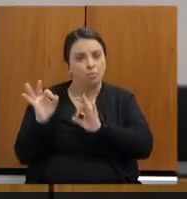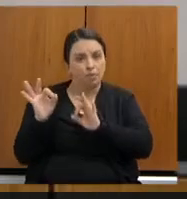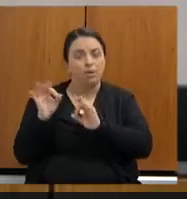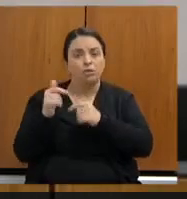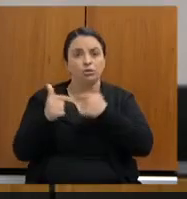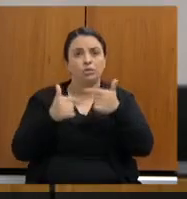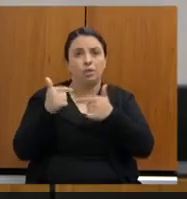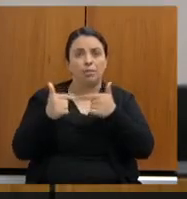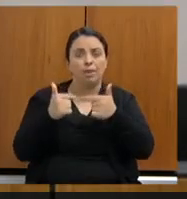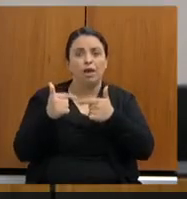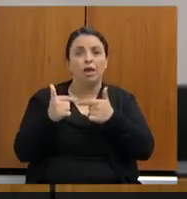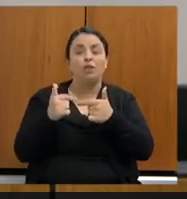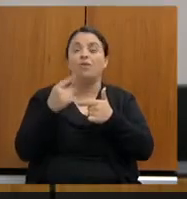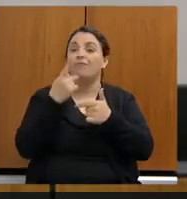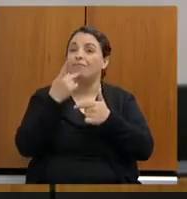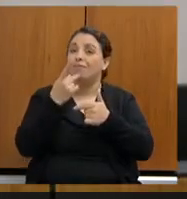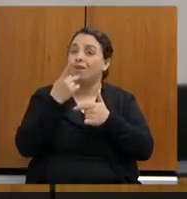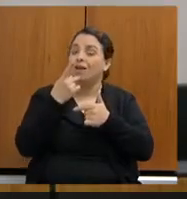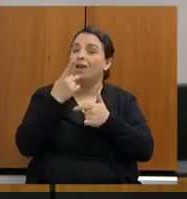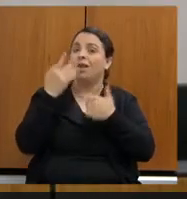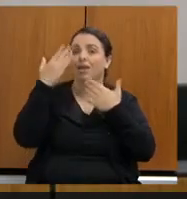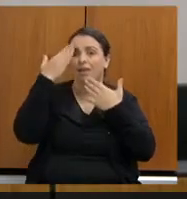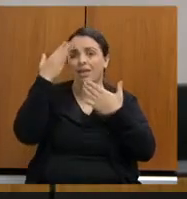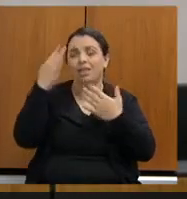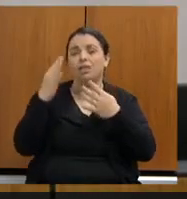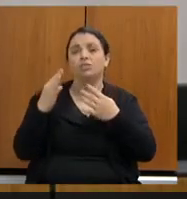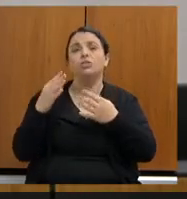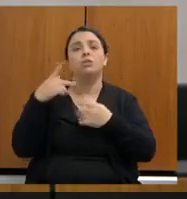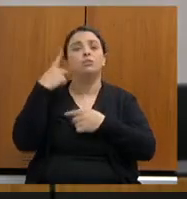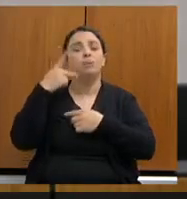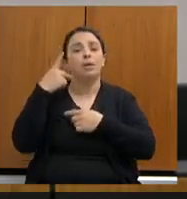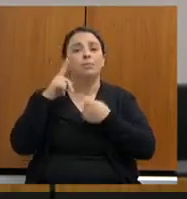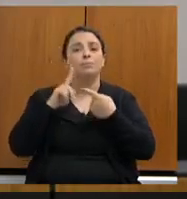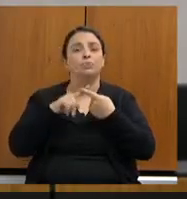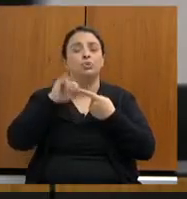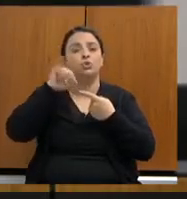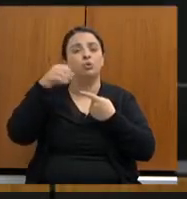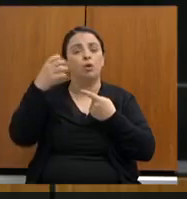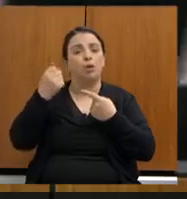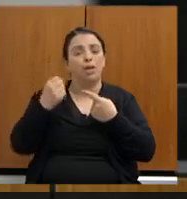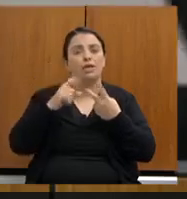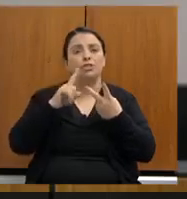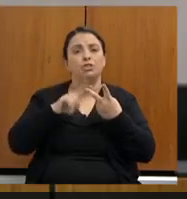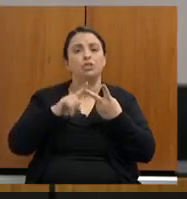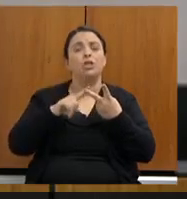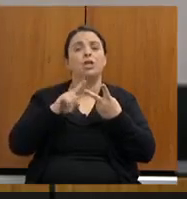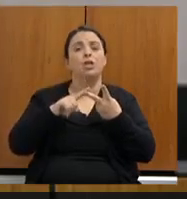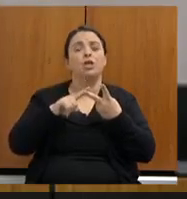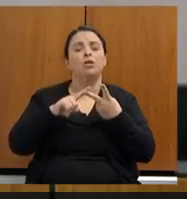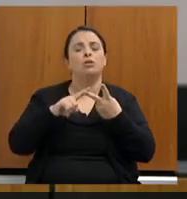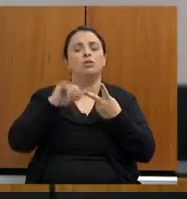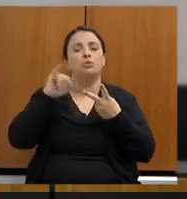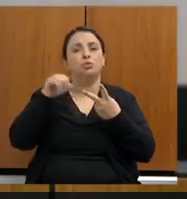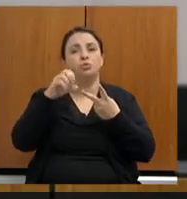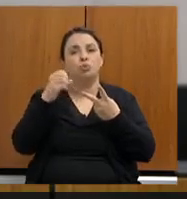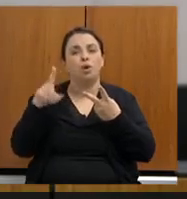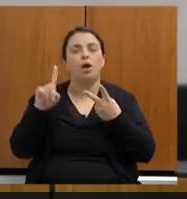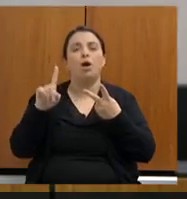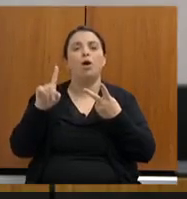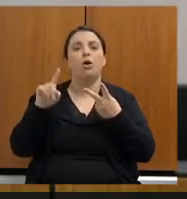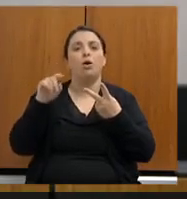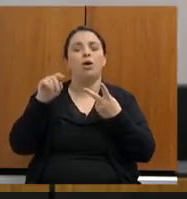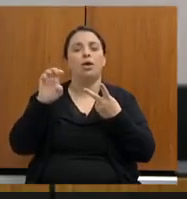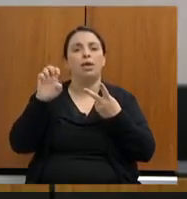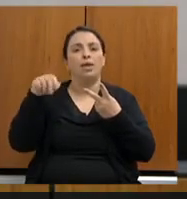existe agradece a presença dos Senhores parlamentares Deputado João Leite de tá Bruno engler ambos os